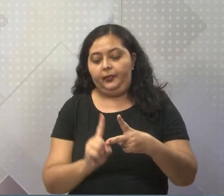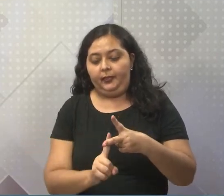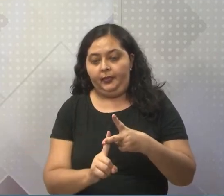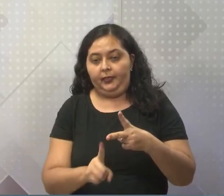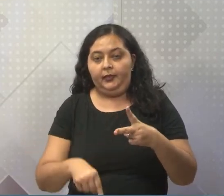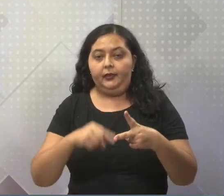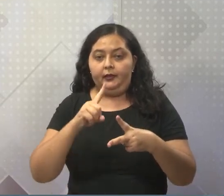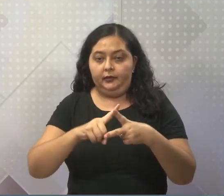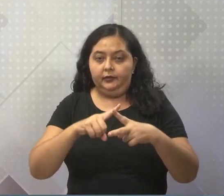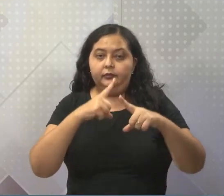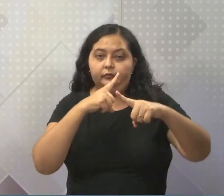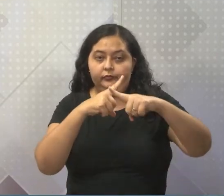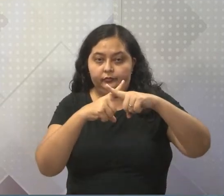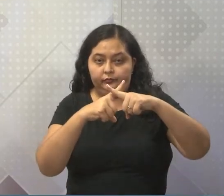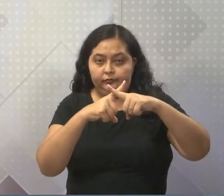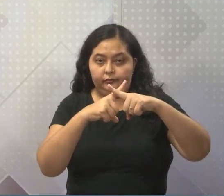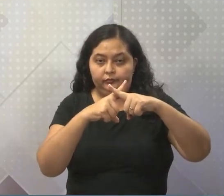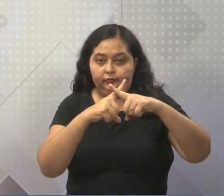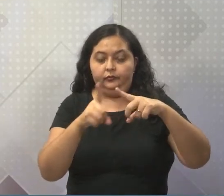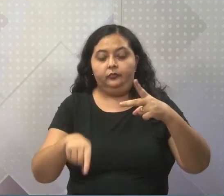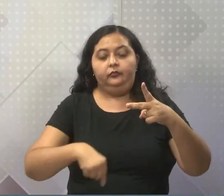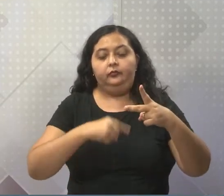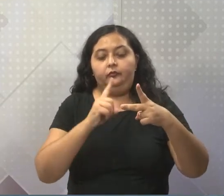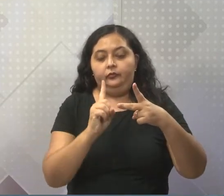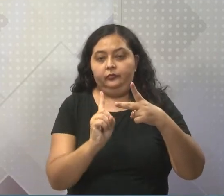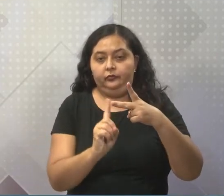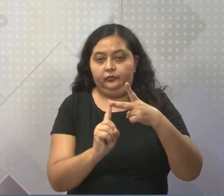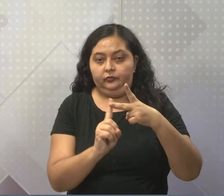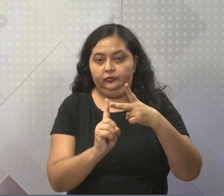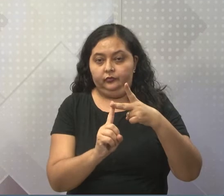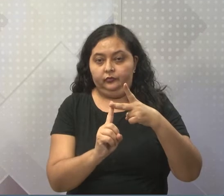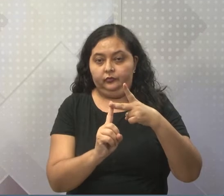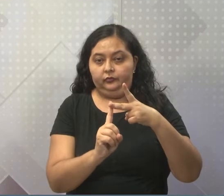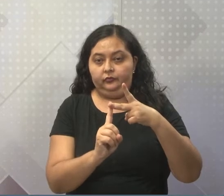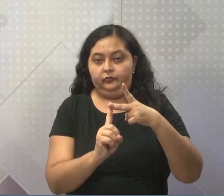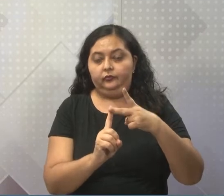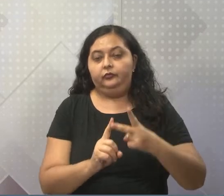primeira, multiplicação. A segunda,